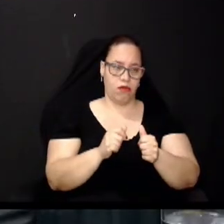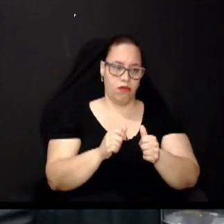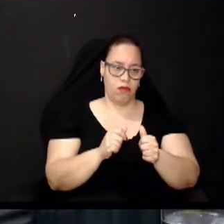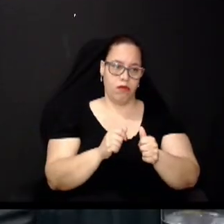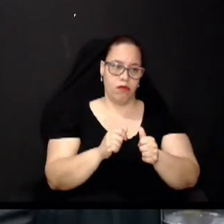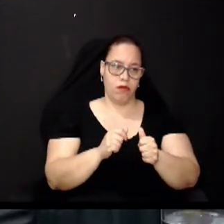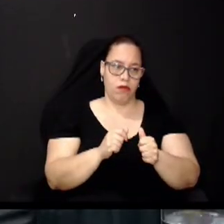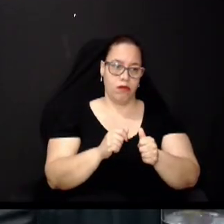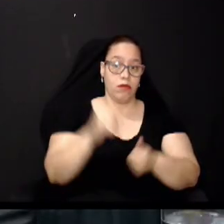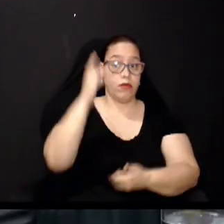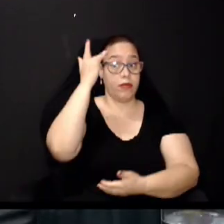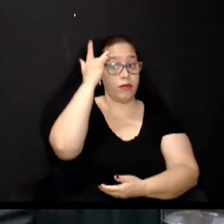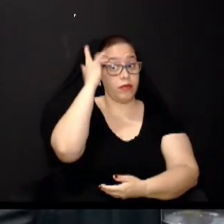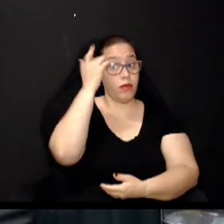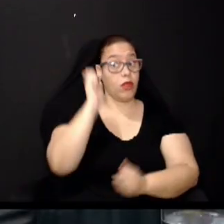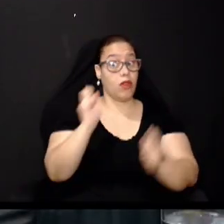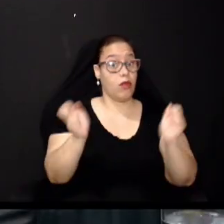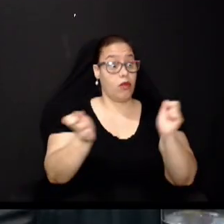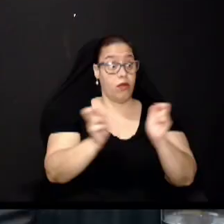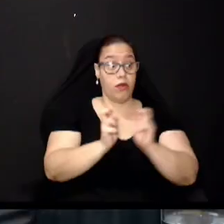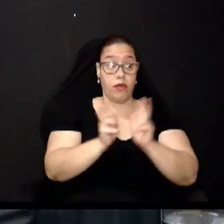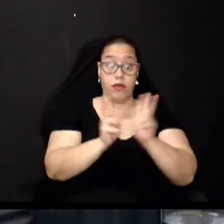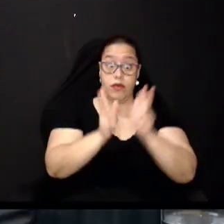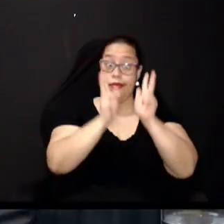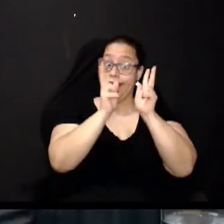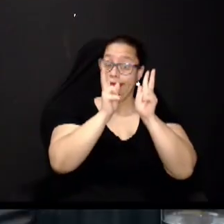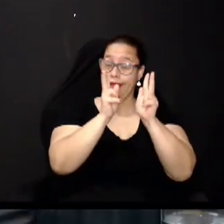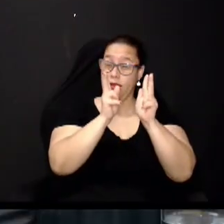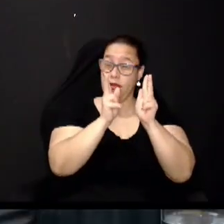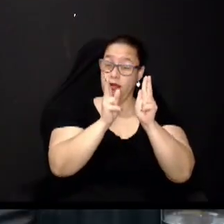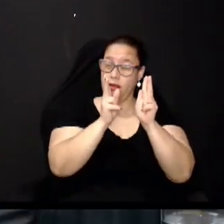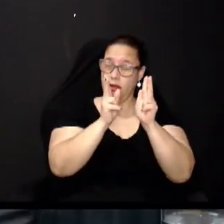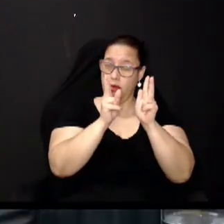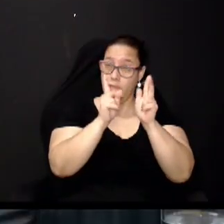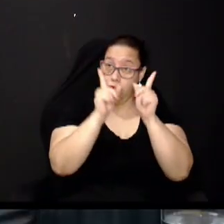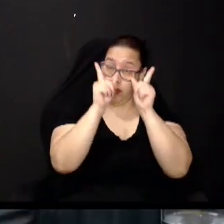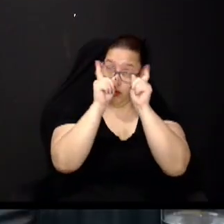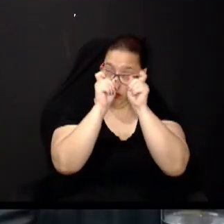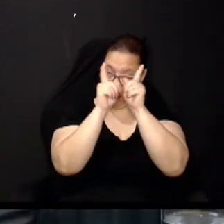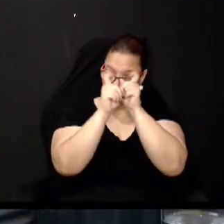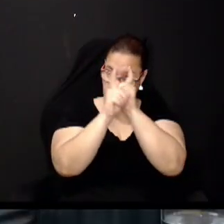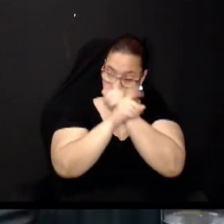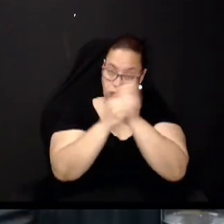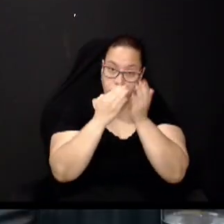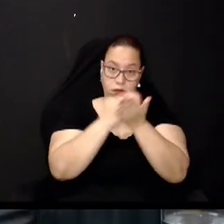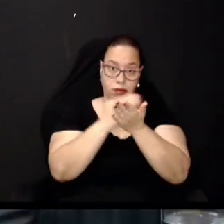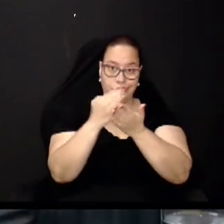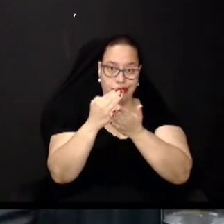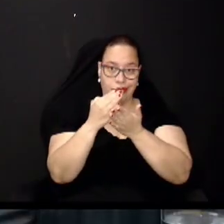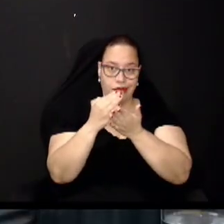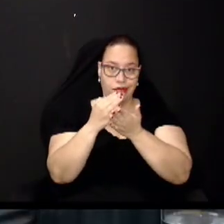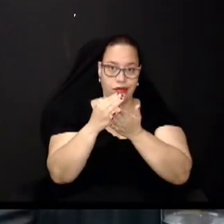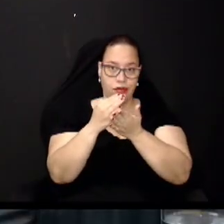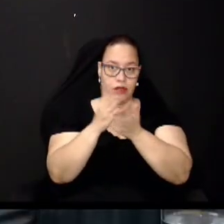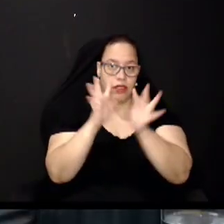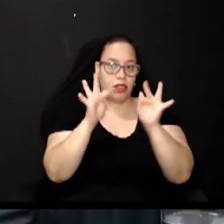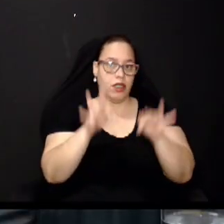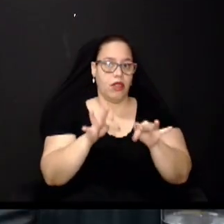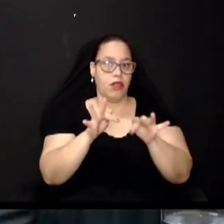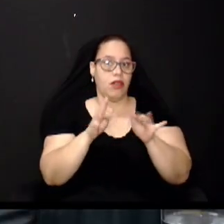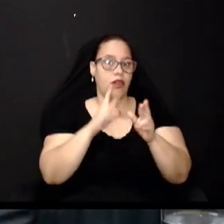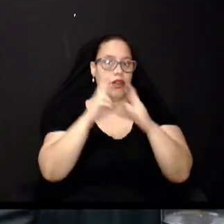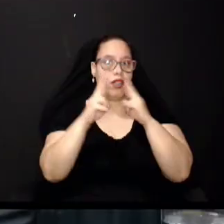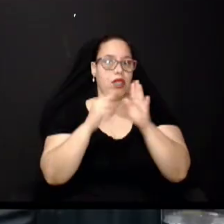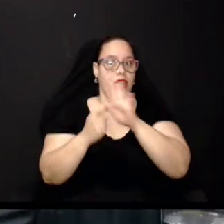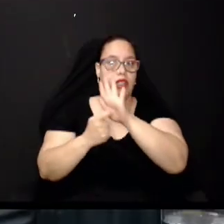esses sinais, eles vão, dificilmente alguém começa lá, no final do relacionamento se apresenta